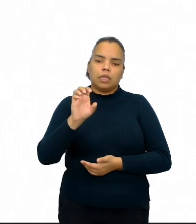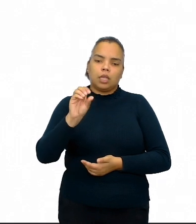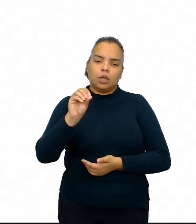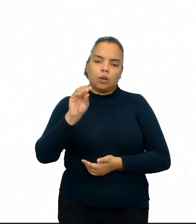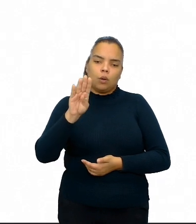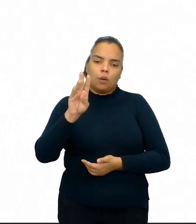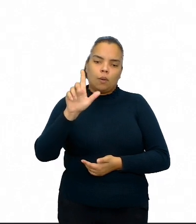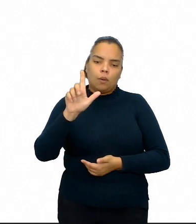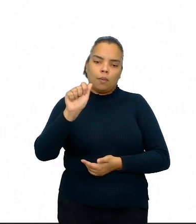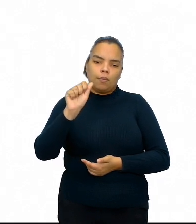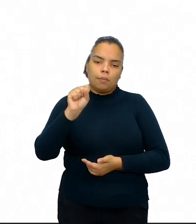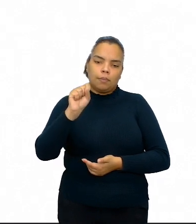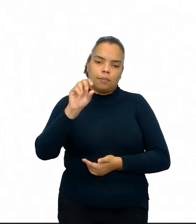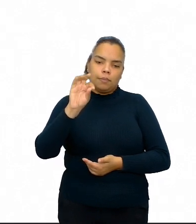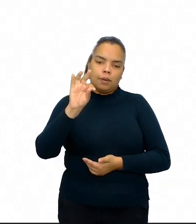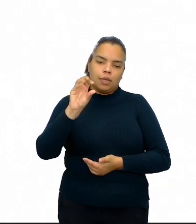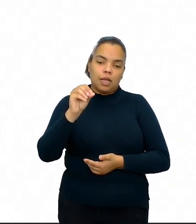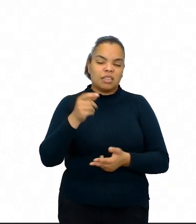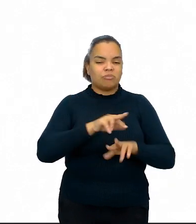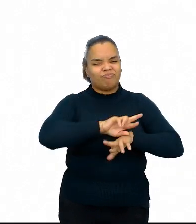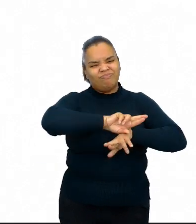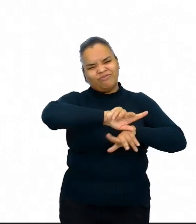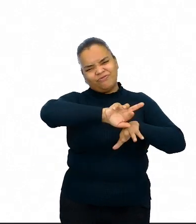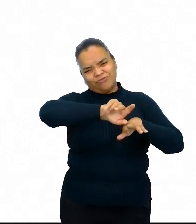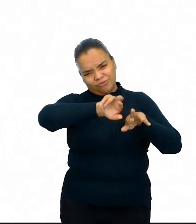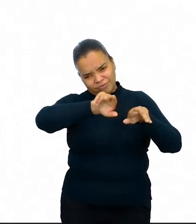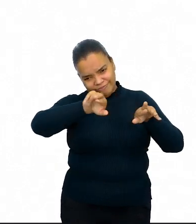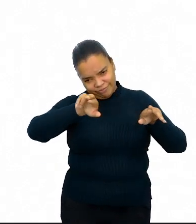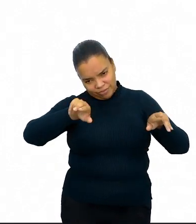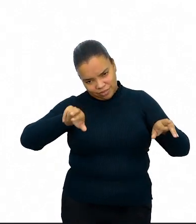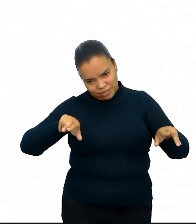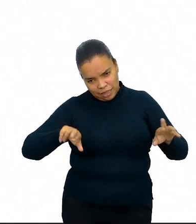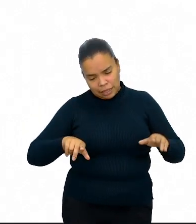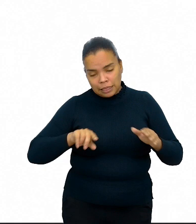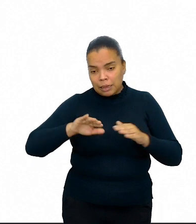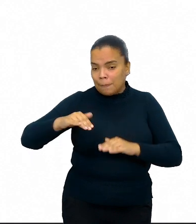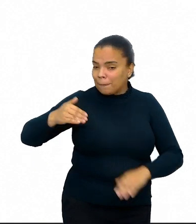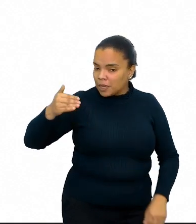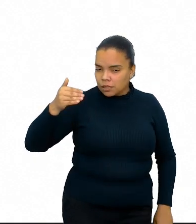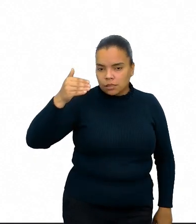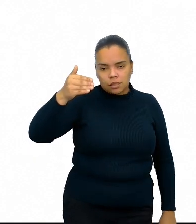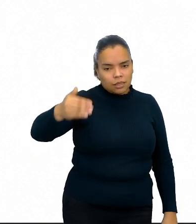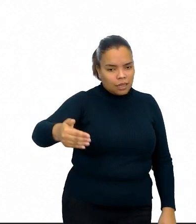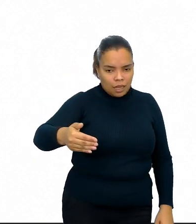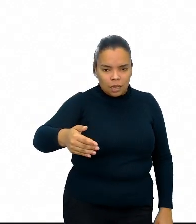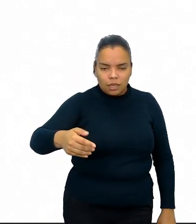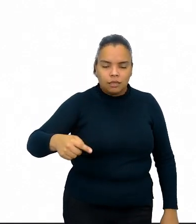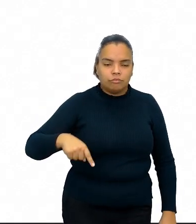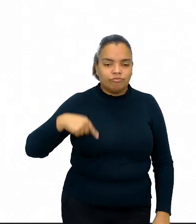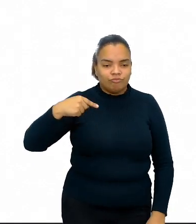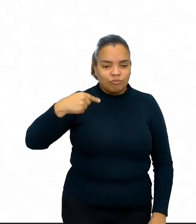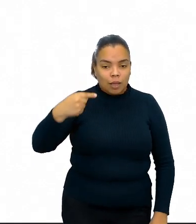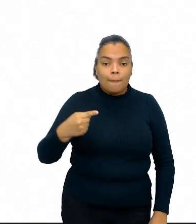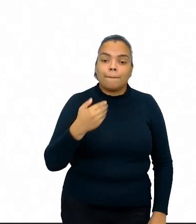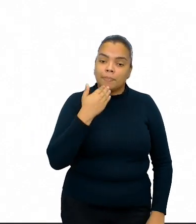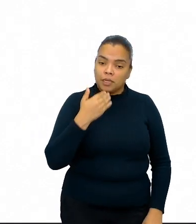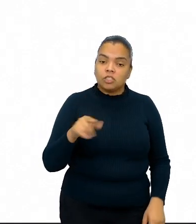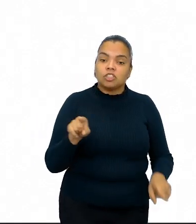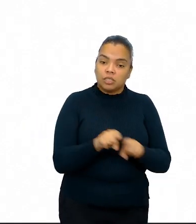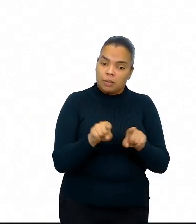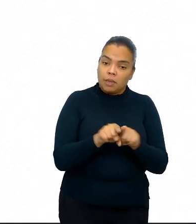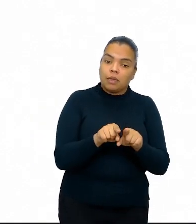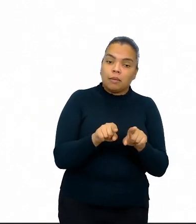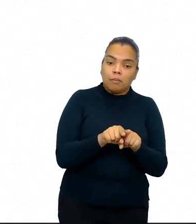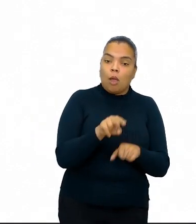entre outros. E aí, se vocês quiserem ir mais além, né, nós podemos pedir para que os nossos colegas da